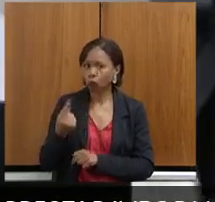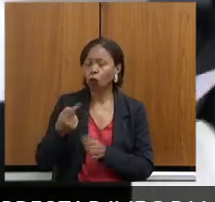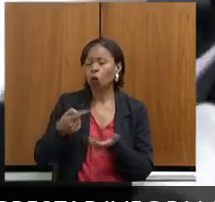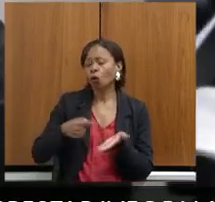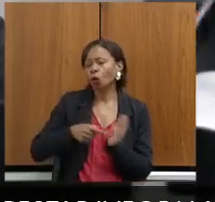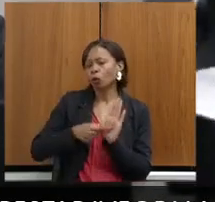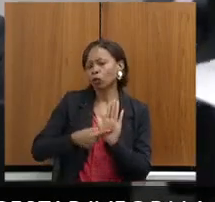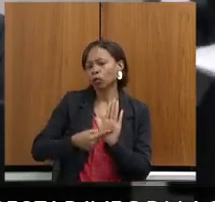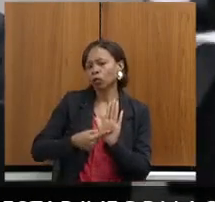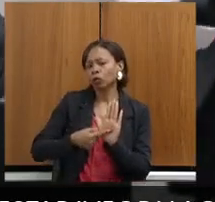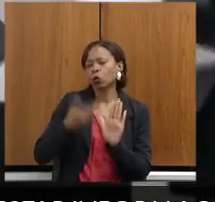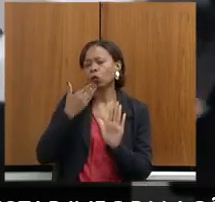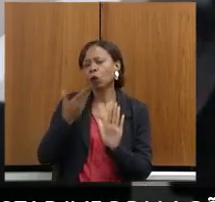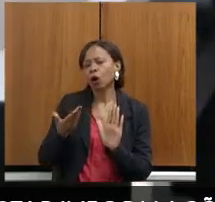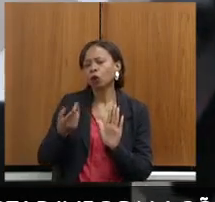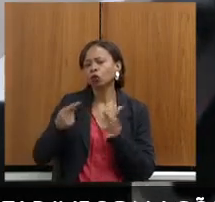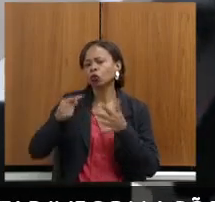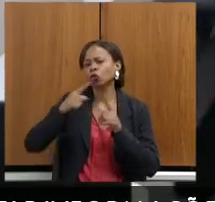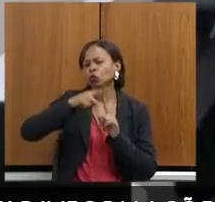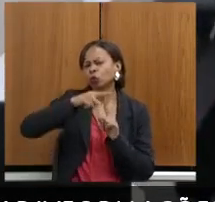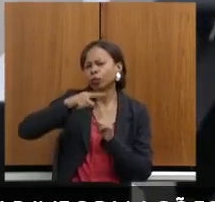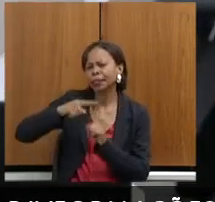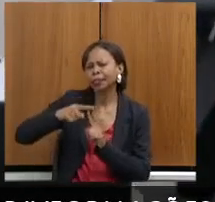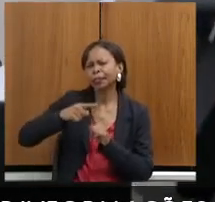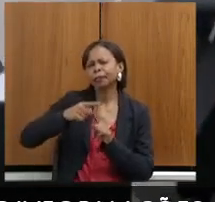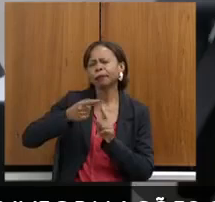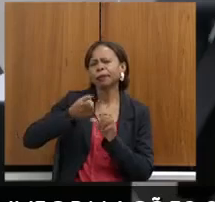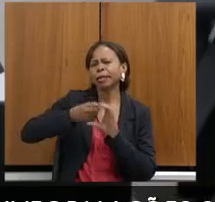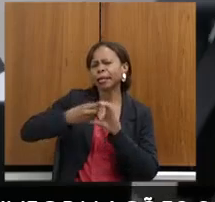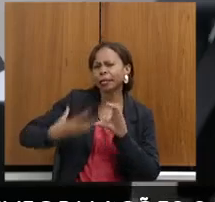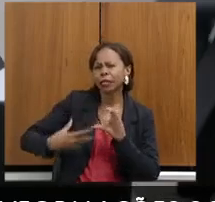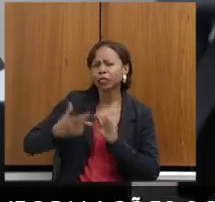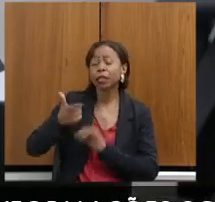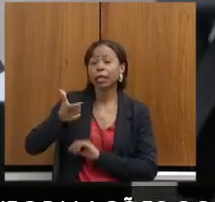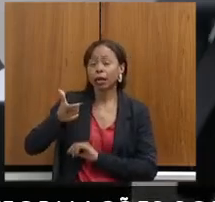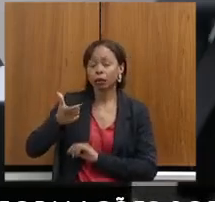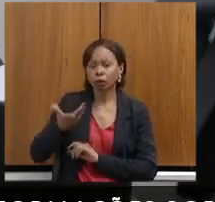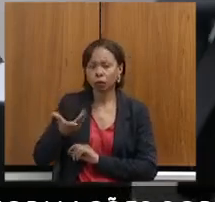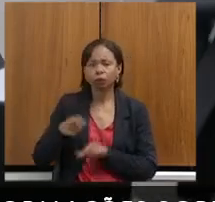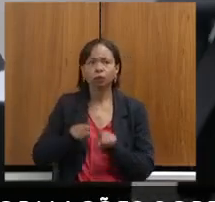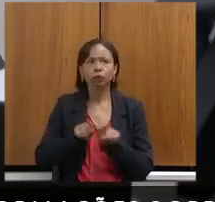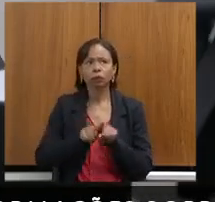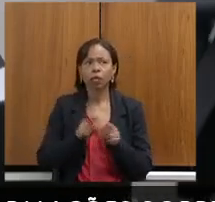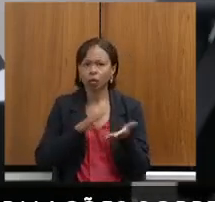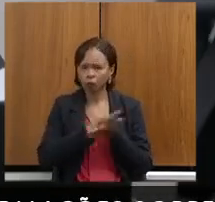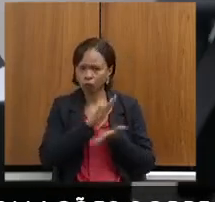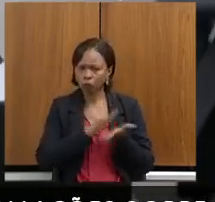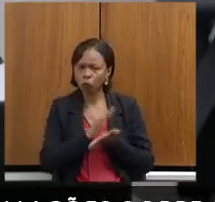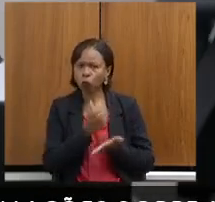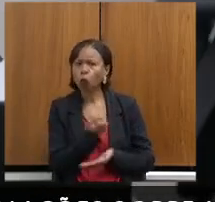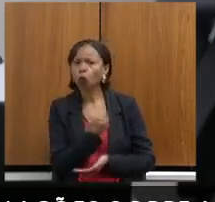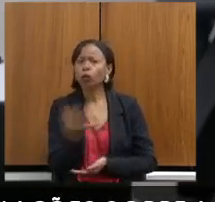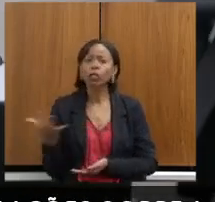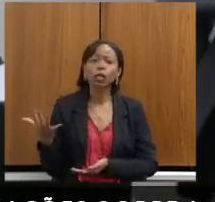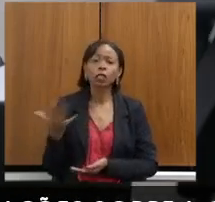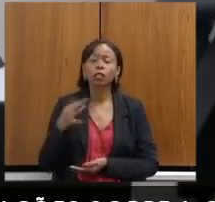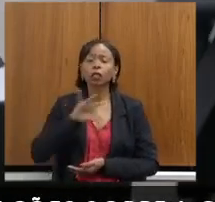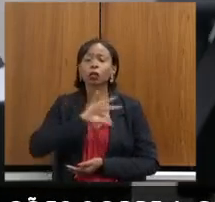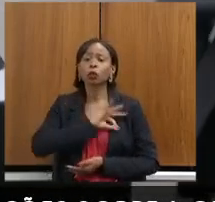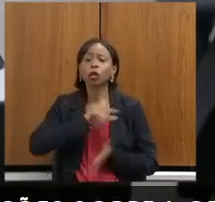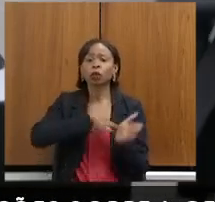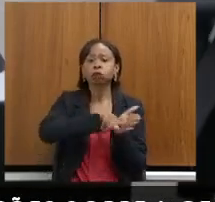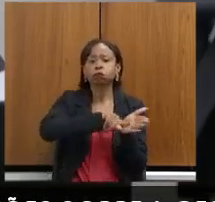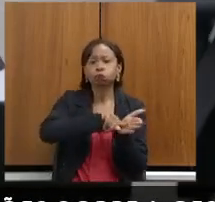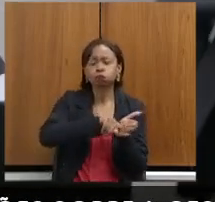Armas e se foi publicado o número de inquéritos policiais instaurados e